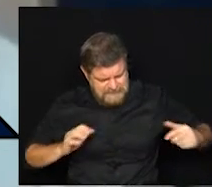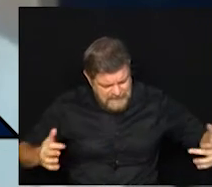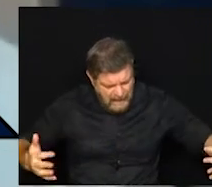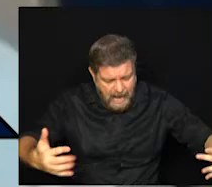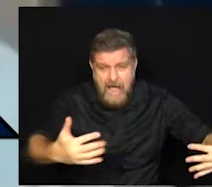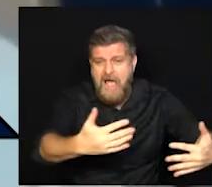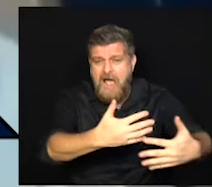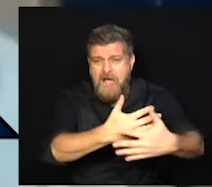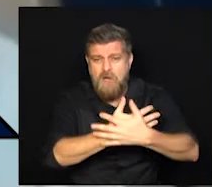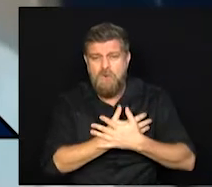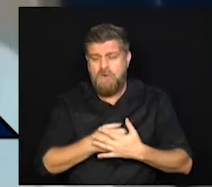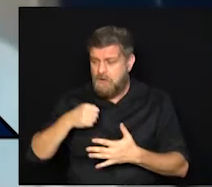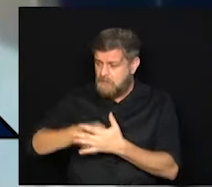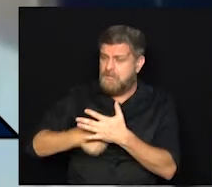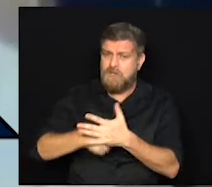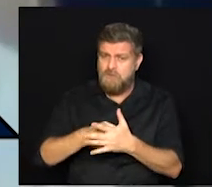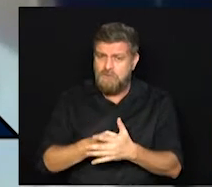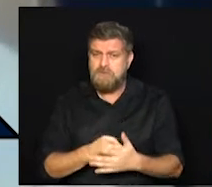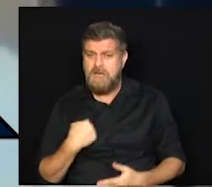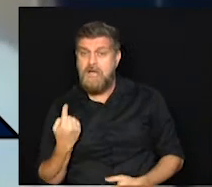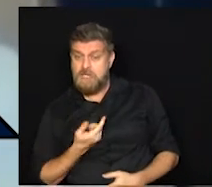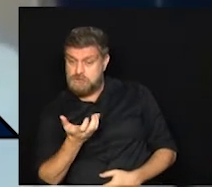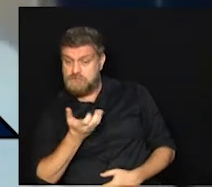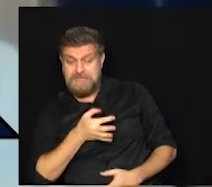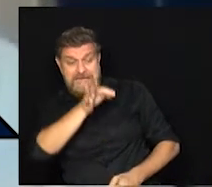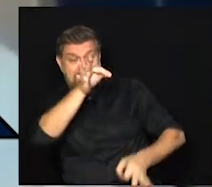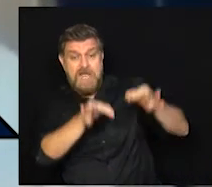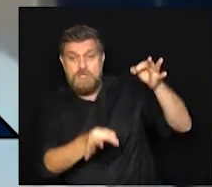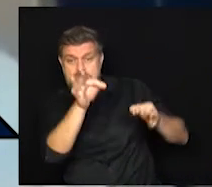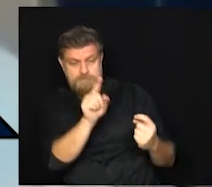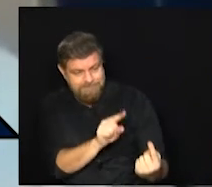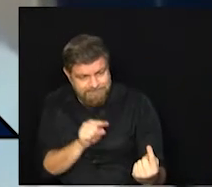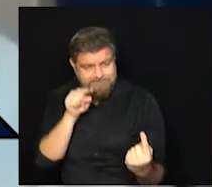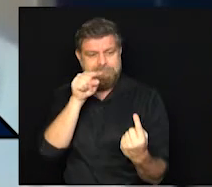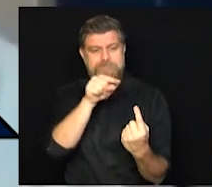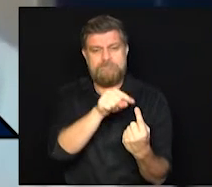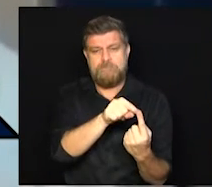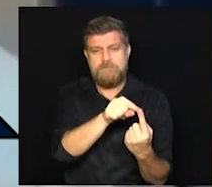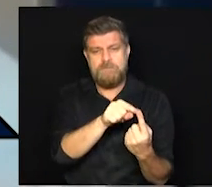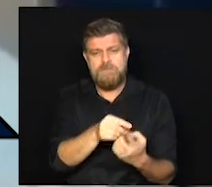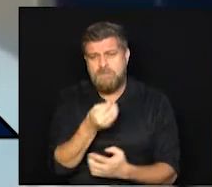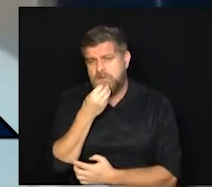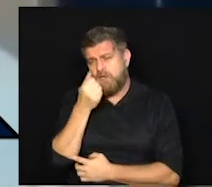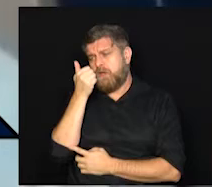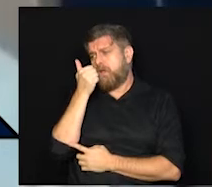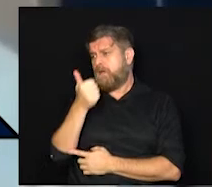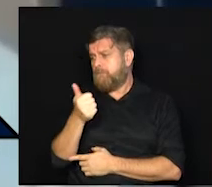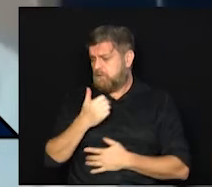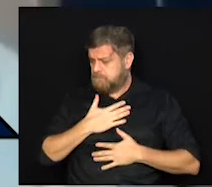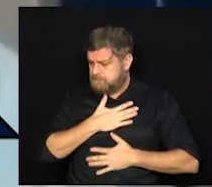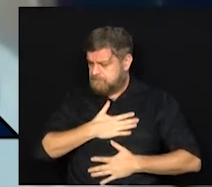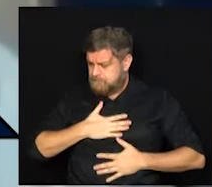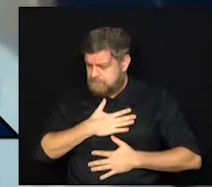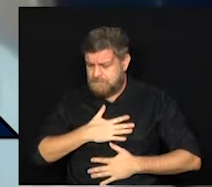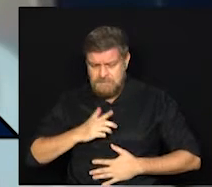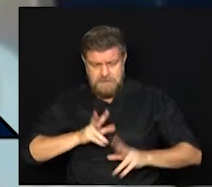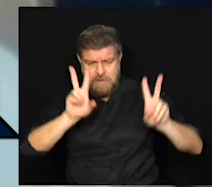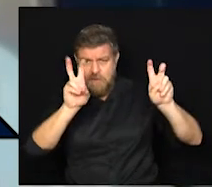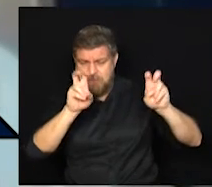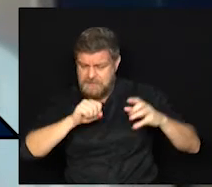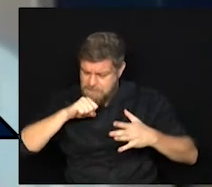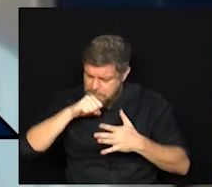luta porque o que é justo, né? Nós estamos lutando por uma causa justa. É tão bom você levantar uma